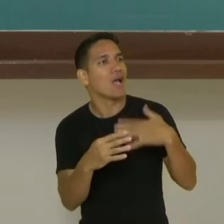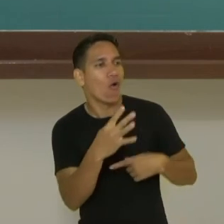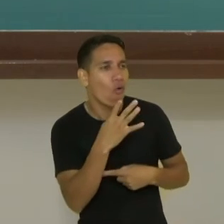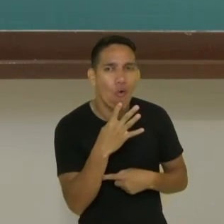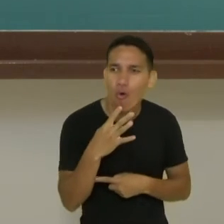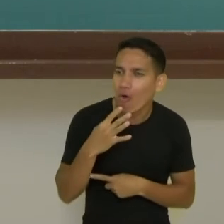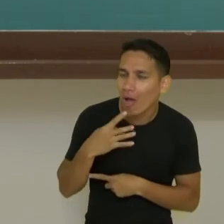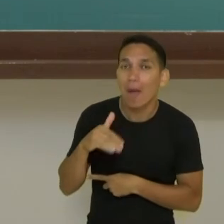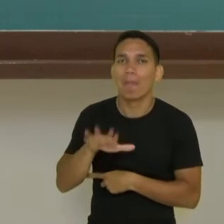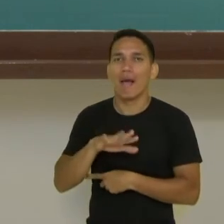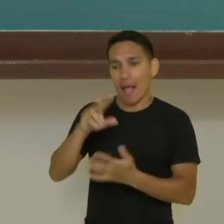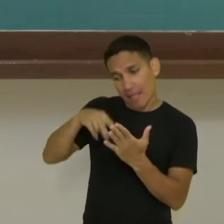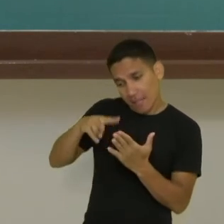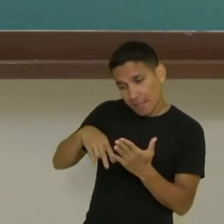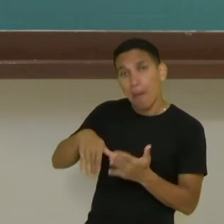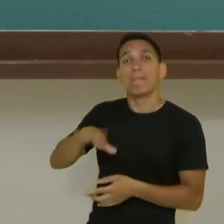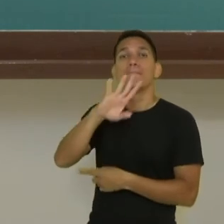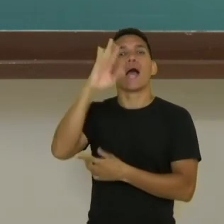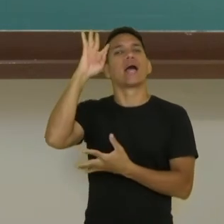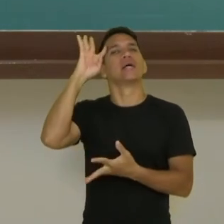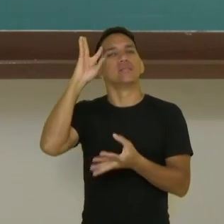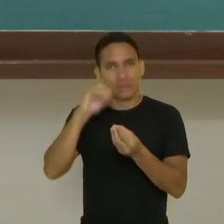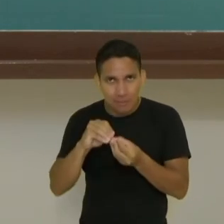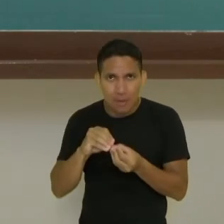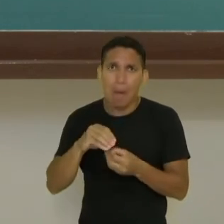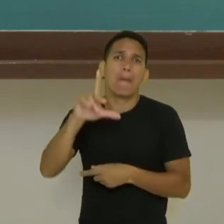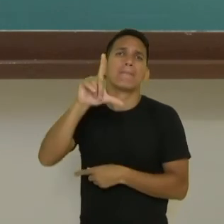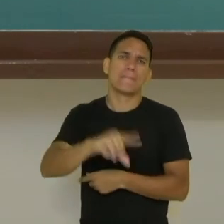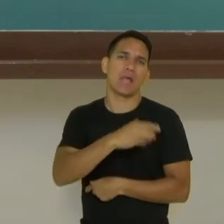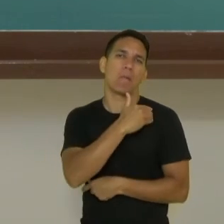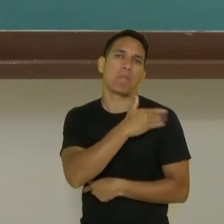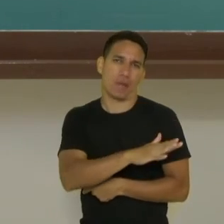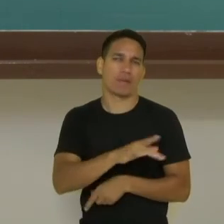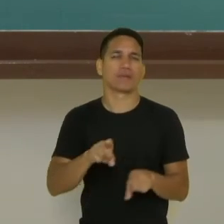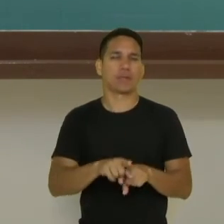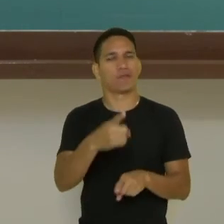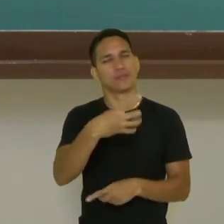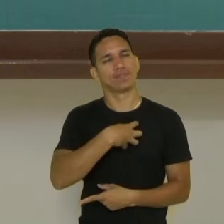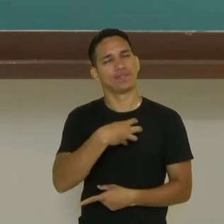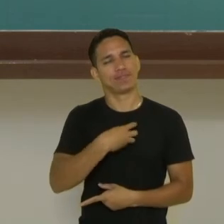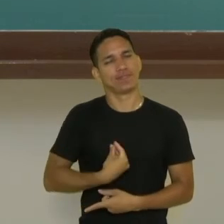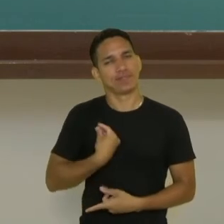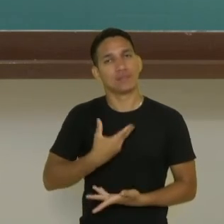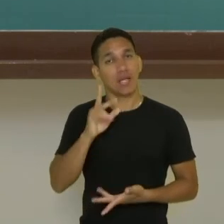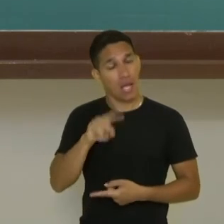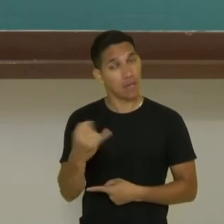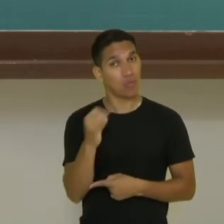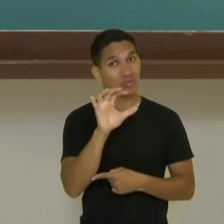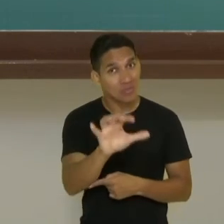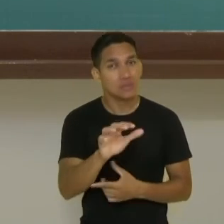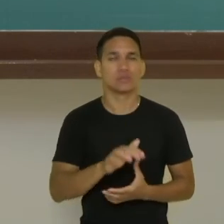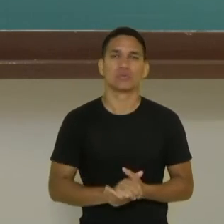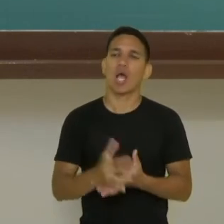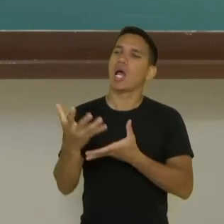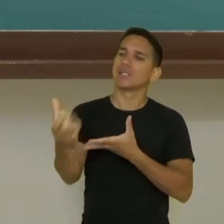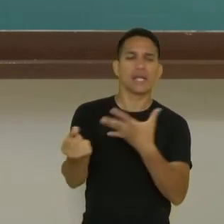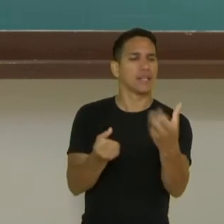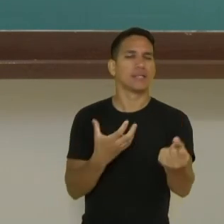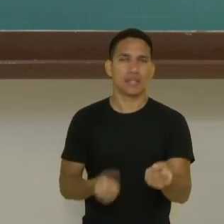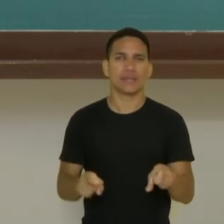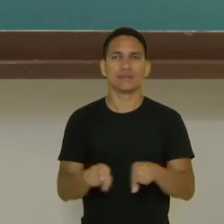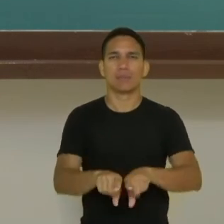mais você entende. Menos preconceituoso, estereotipado você se torna. Isso é muito importante, pessoal. Acolher e compreender